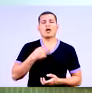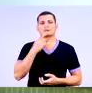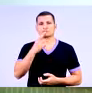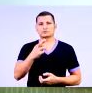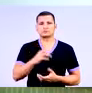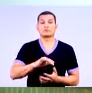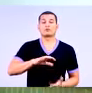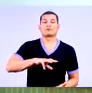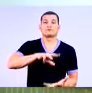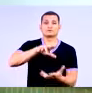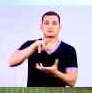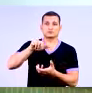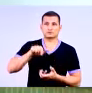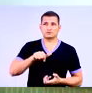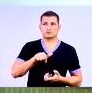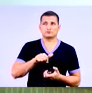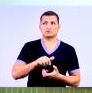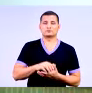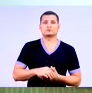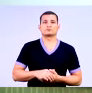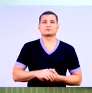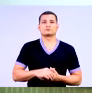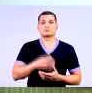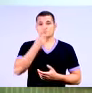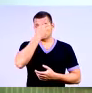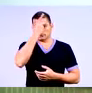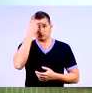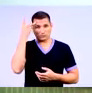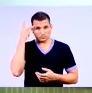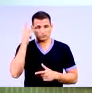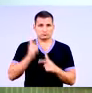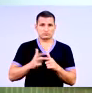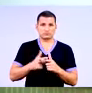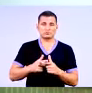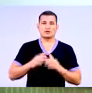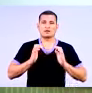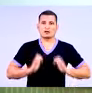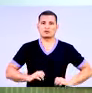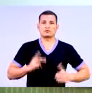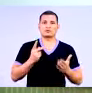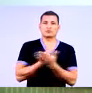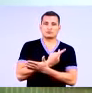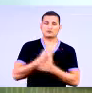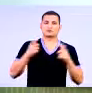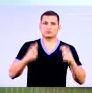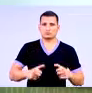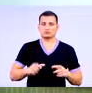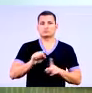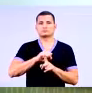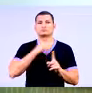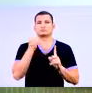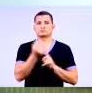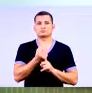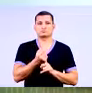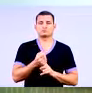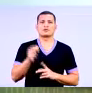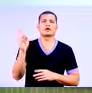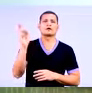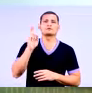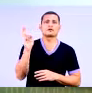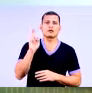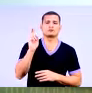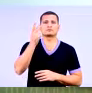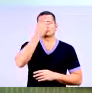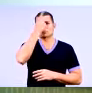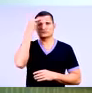a universalidade do humano, né? Porque a ética, ela acontece onde? Na sociedade. E quem são as pessoas